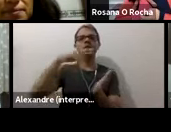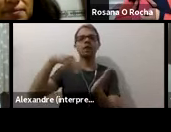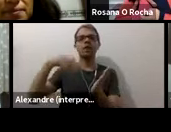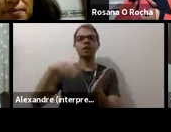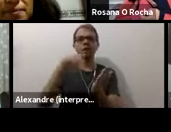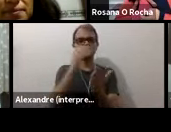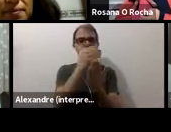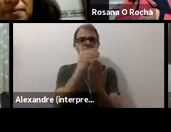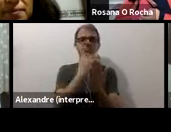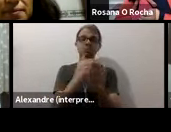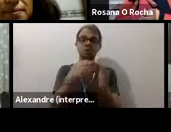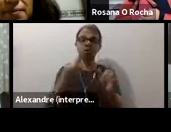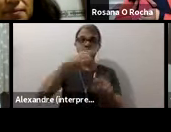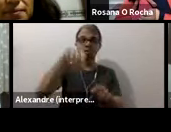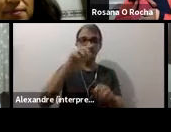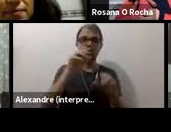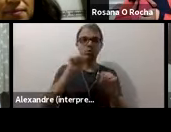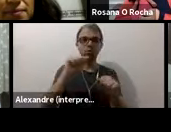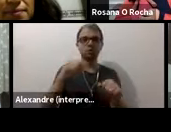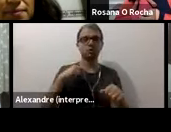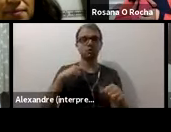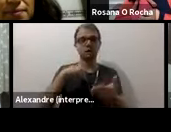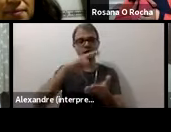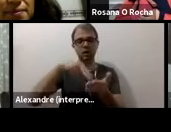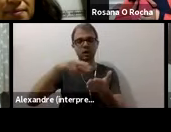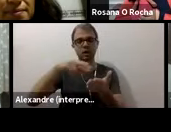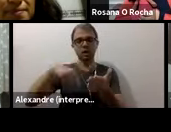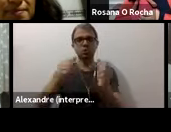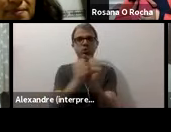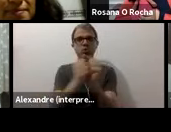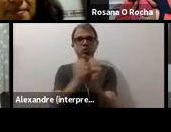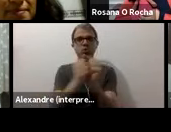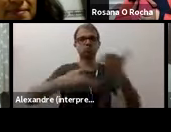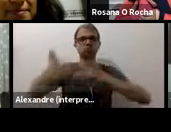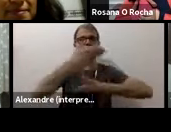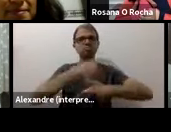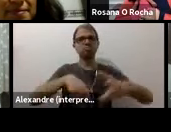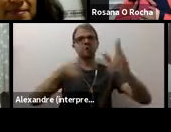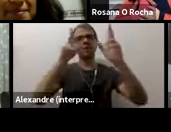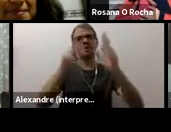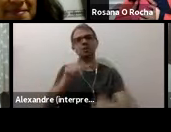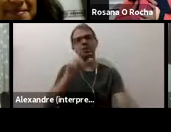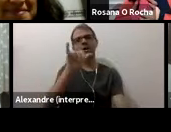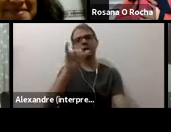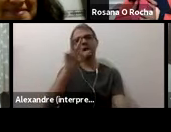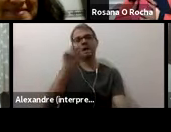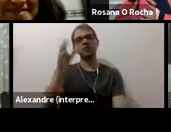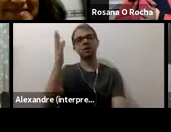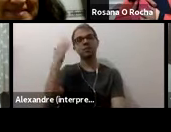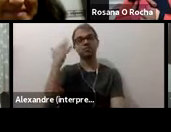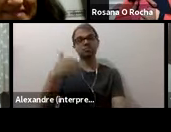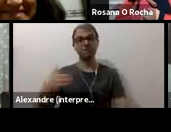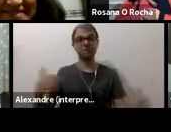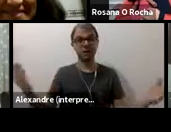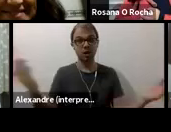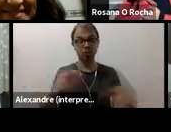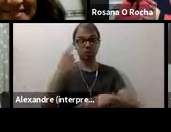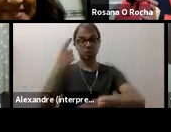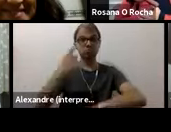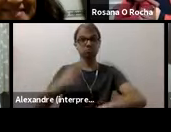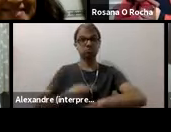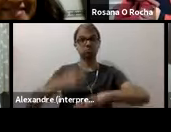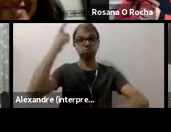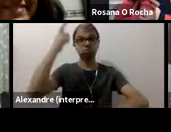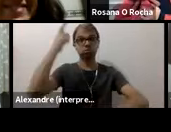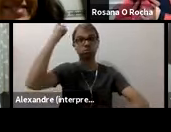possam compartilhar a leitura de vocês, como a gente fez na live passada. E mais um recorde que só cresce, que a gente já